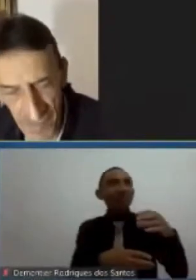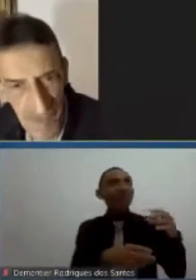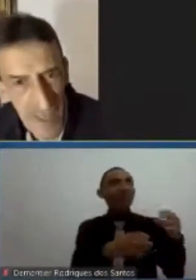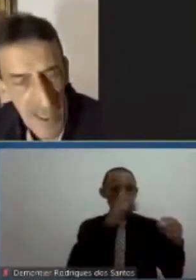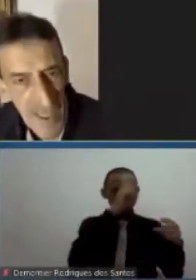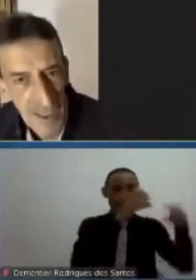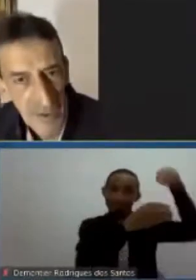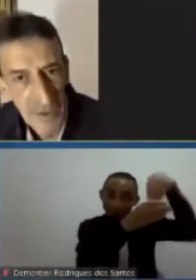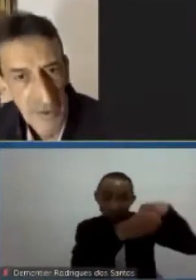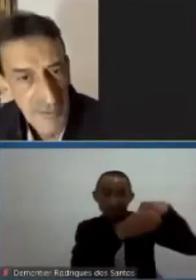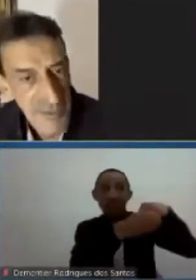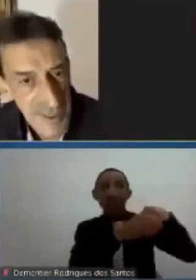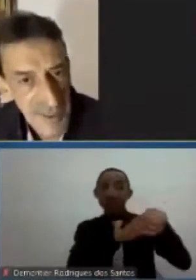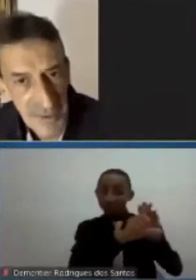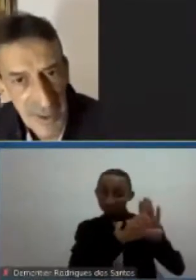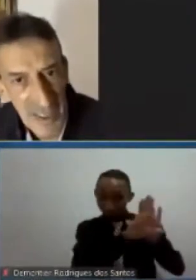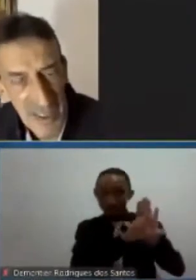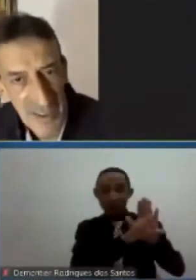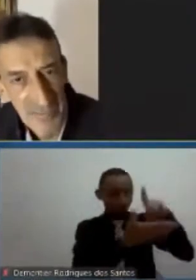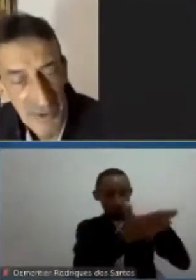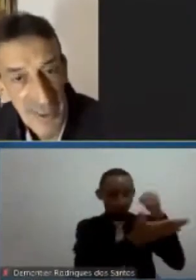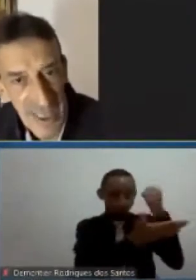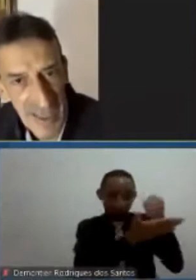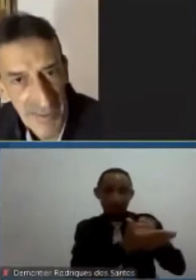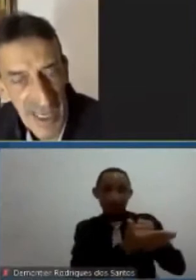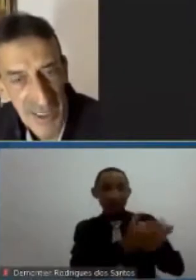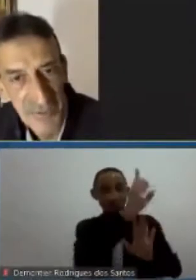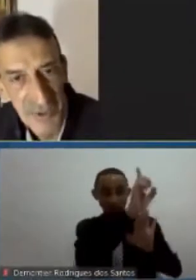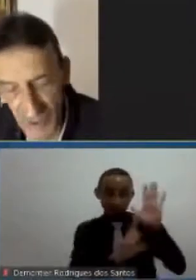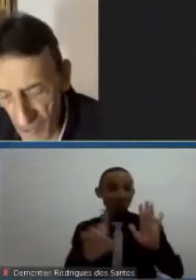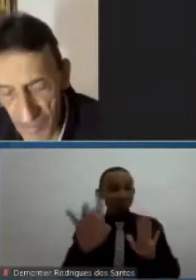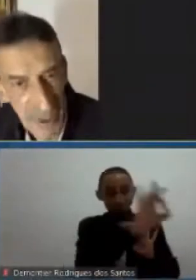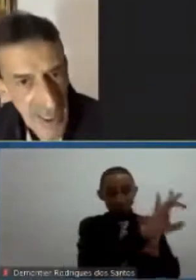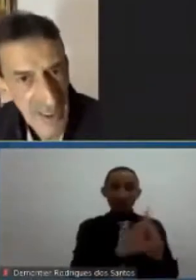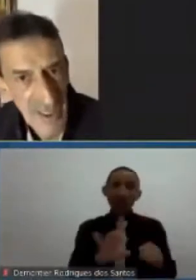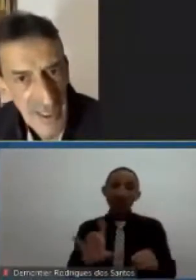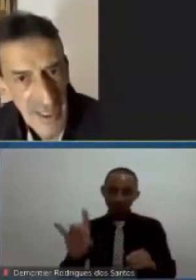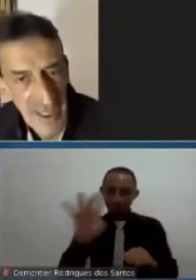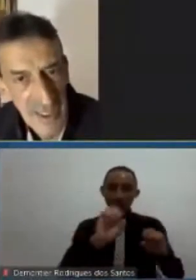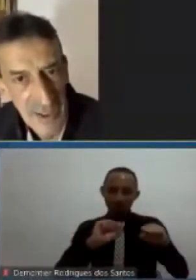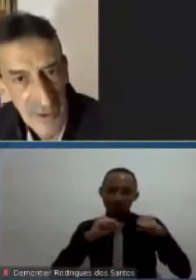que todos nós precisamos buscar mecanismos de incorporar